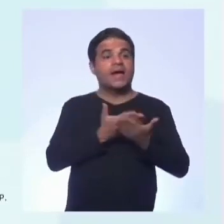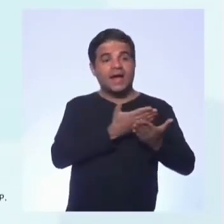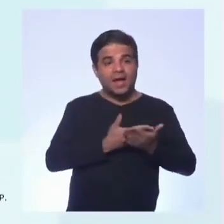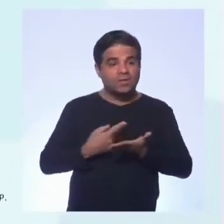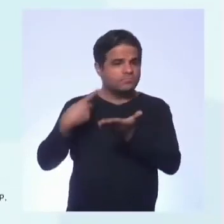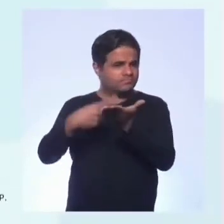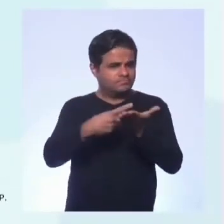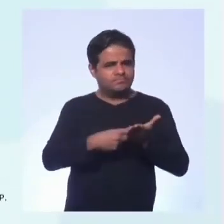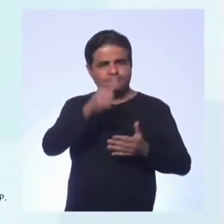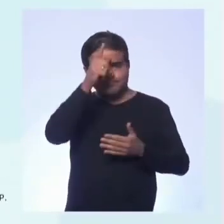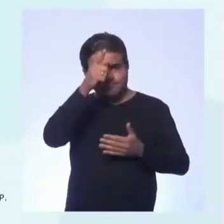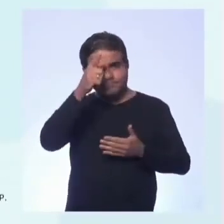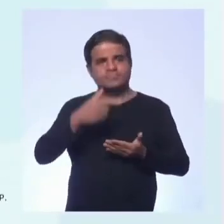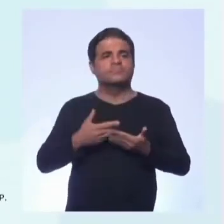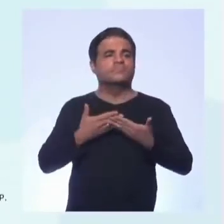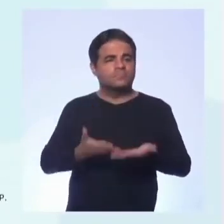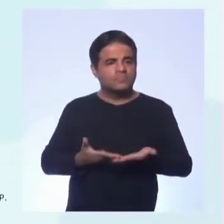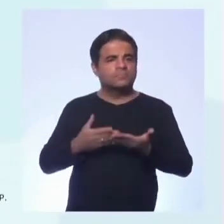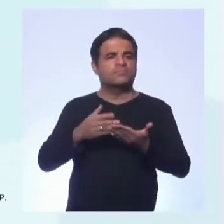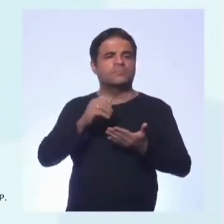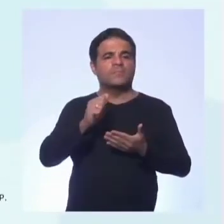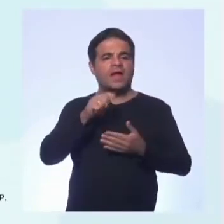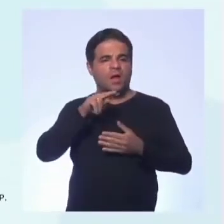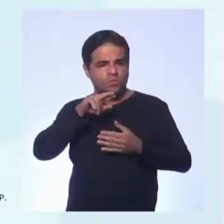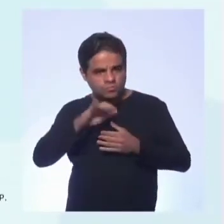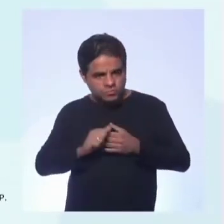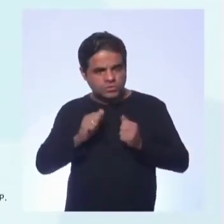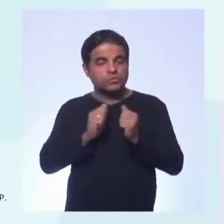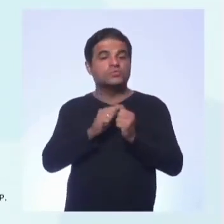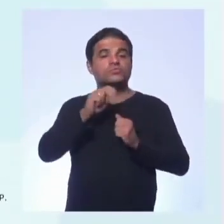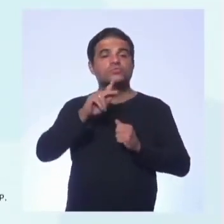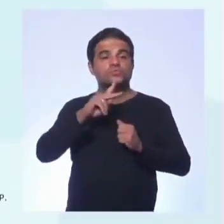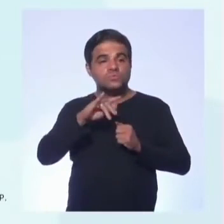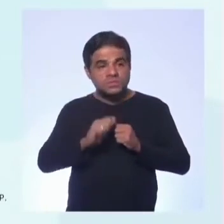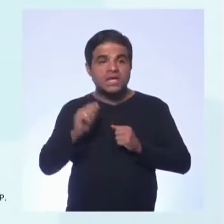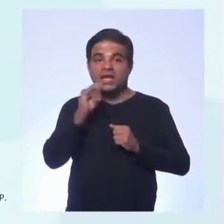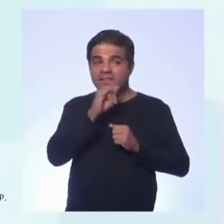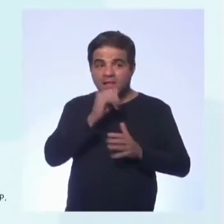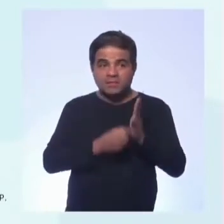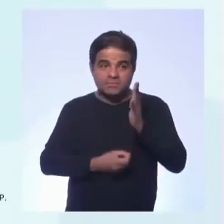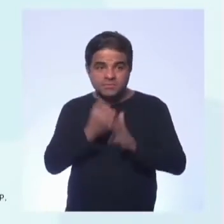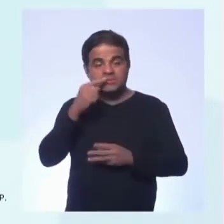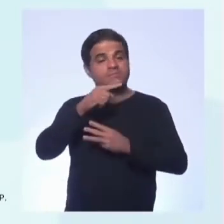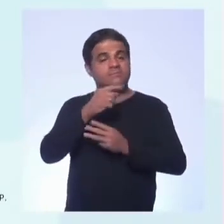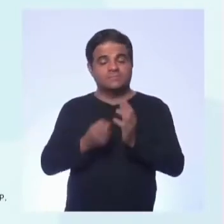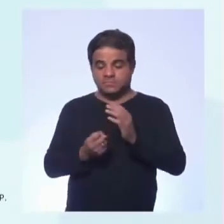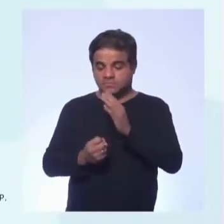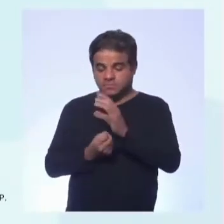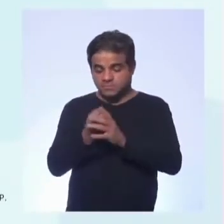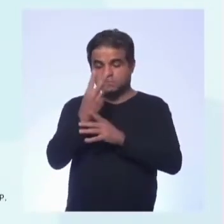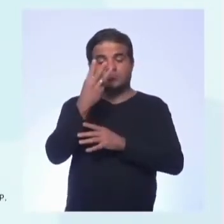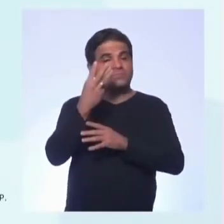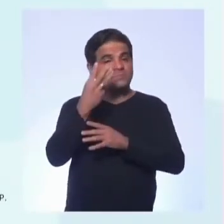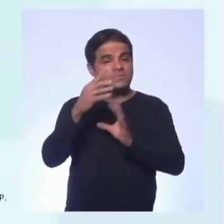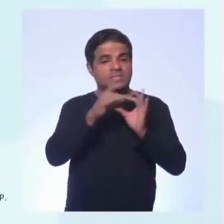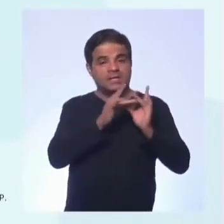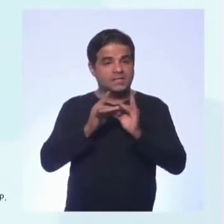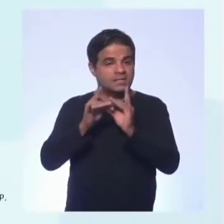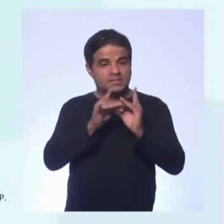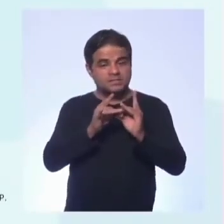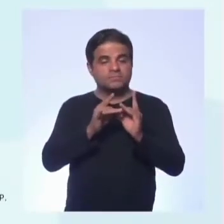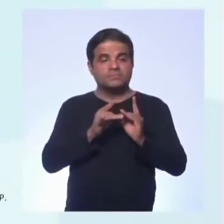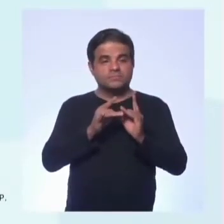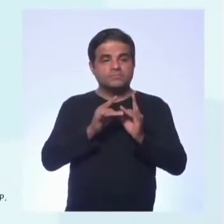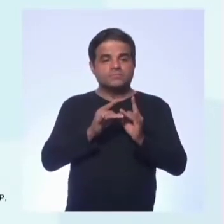um acordo com a Áustria-Hungria e a Itália, formando a Tríplice Aliança. Entre